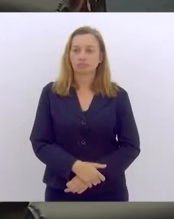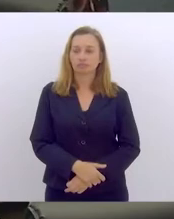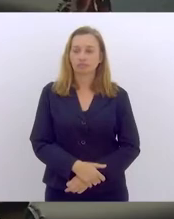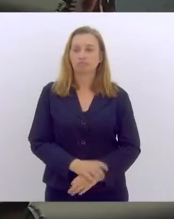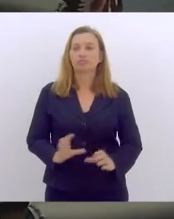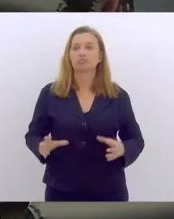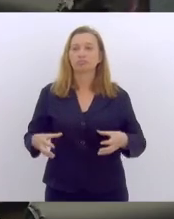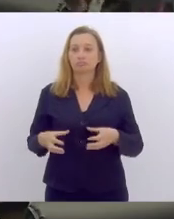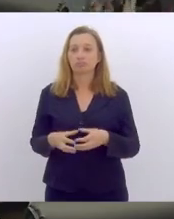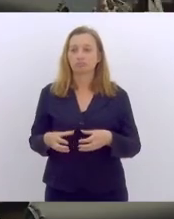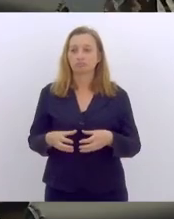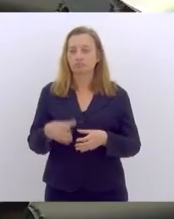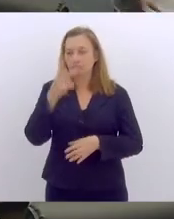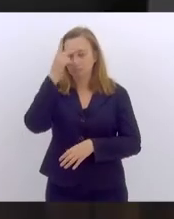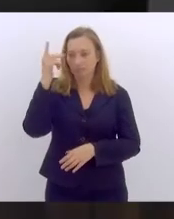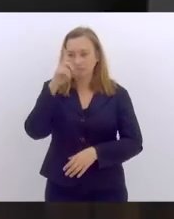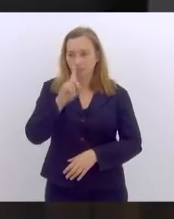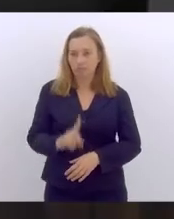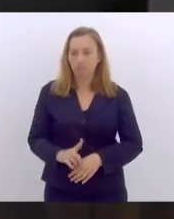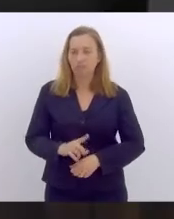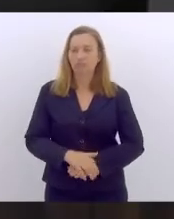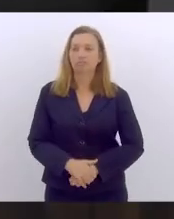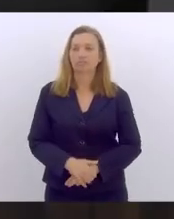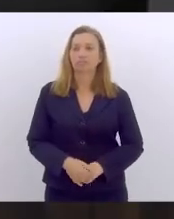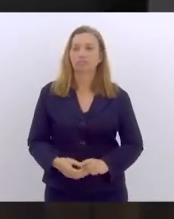Pela comissão da pessoa com deficiência.